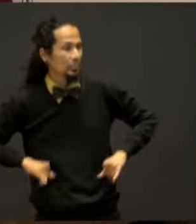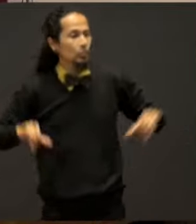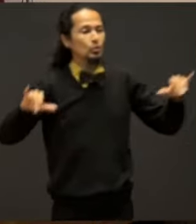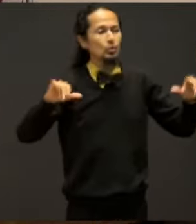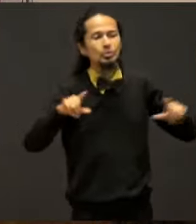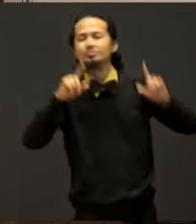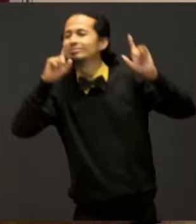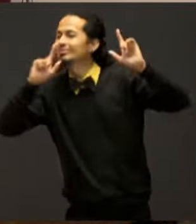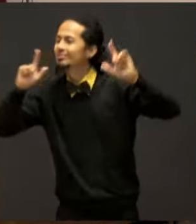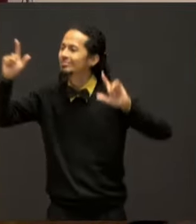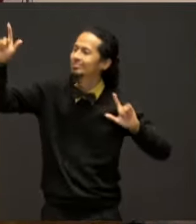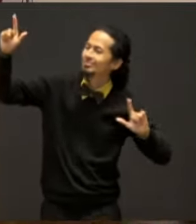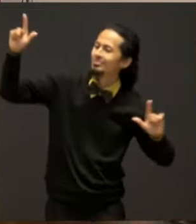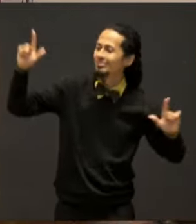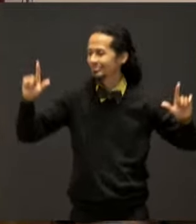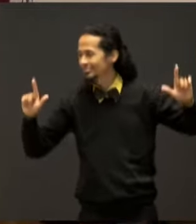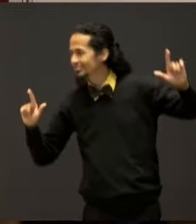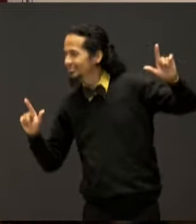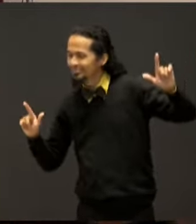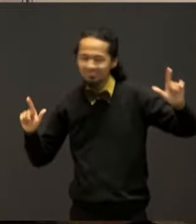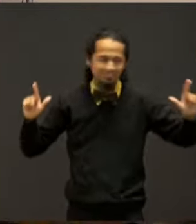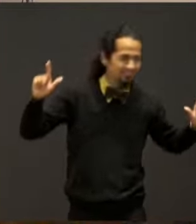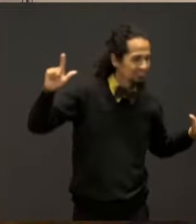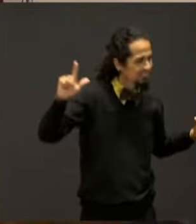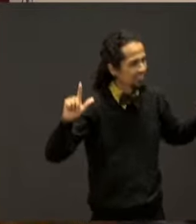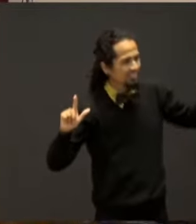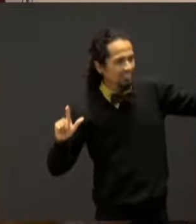dor. Oh, oh, oh.